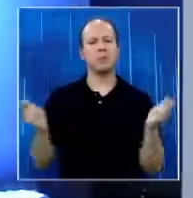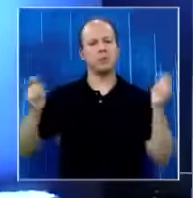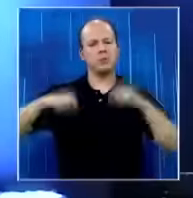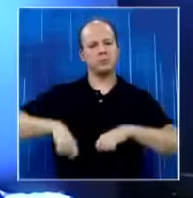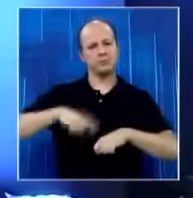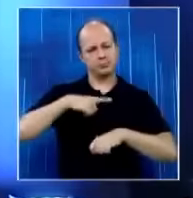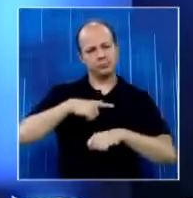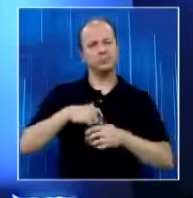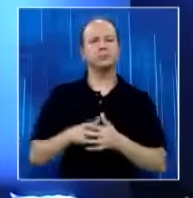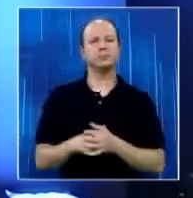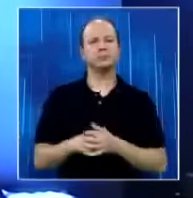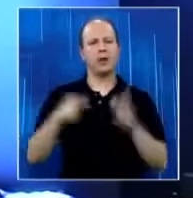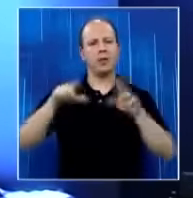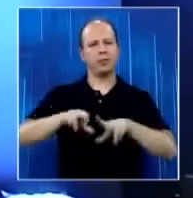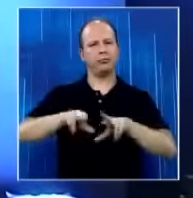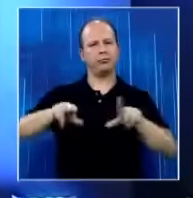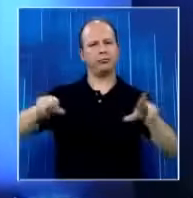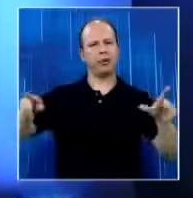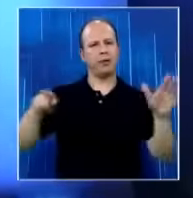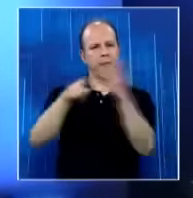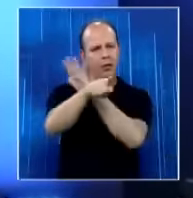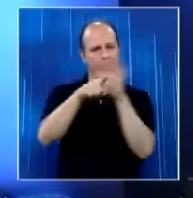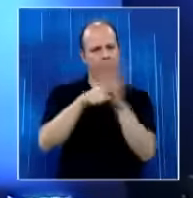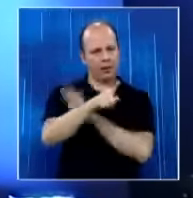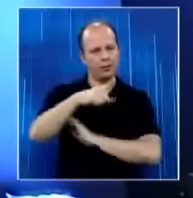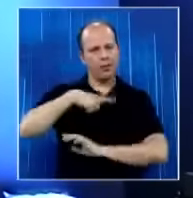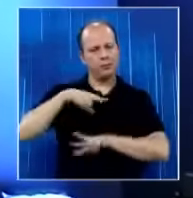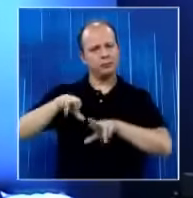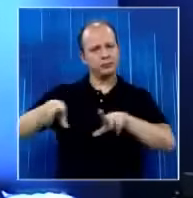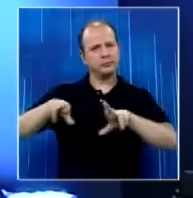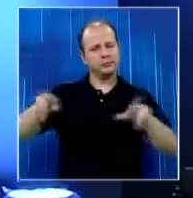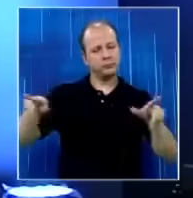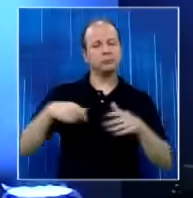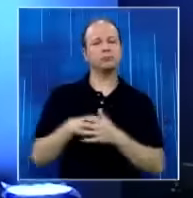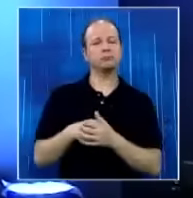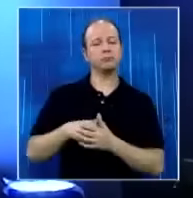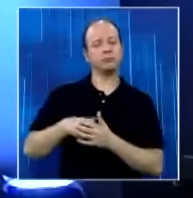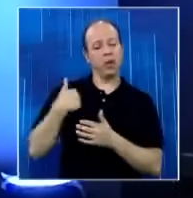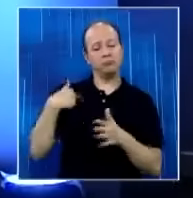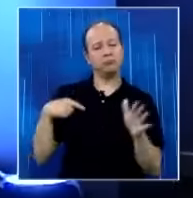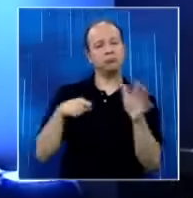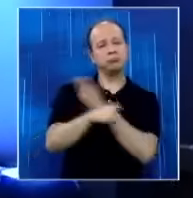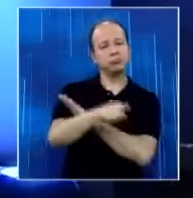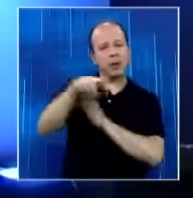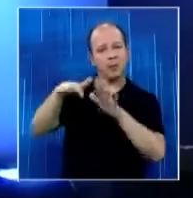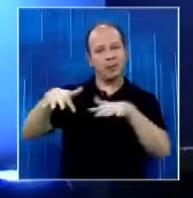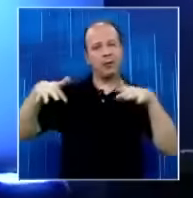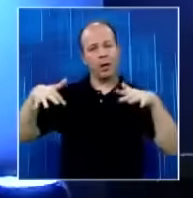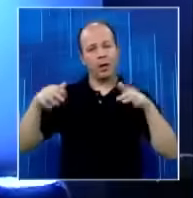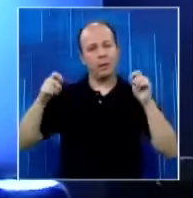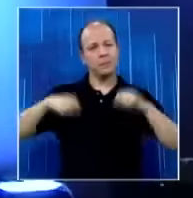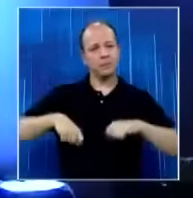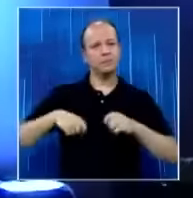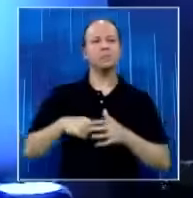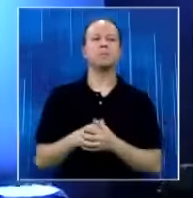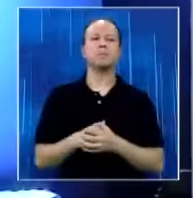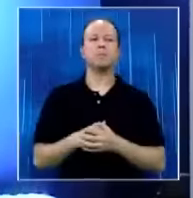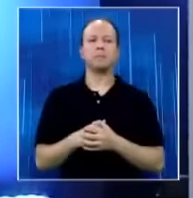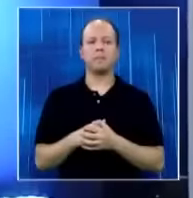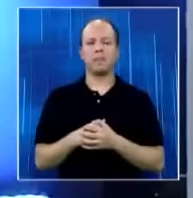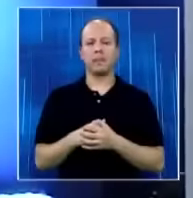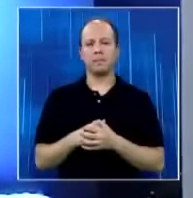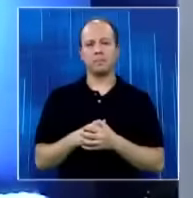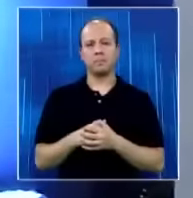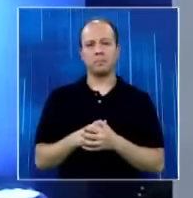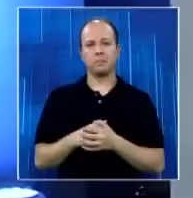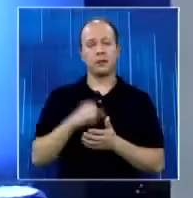possibilitou vários ângulos de pergunta, né? Os antagonistas e também a plateia. Eu